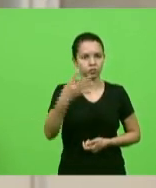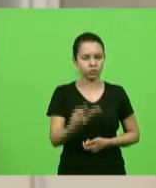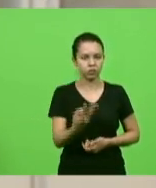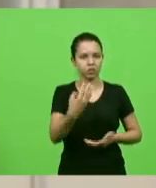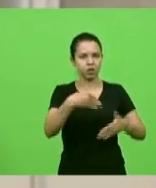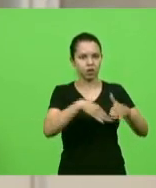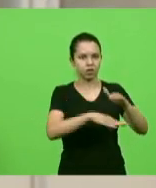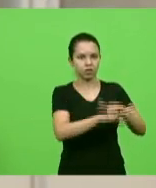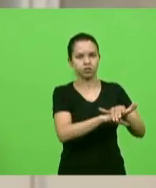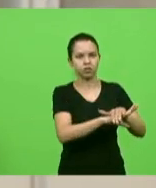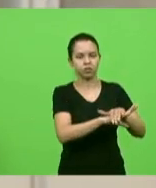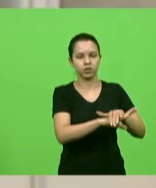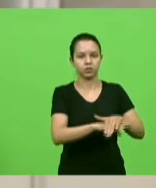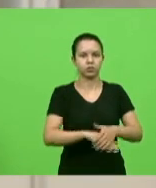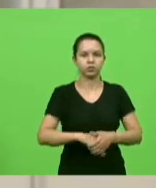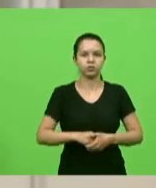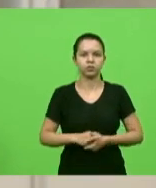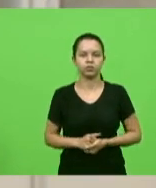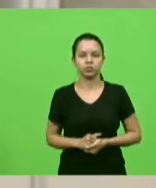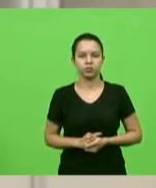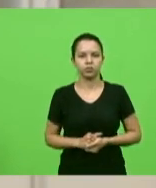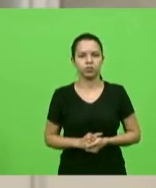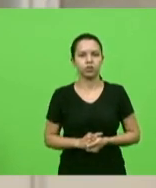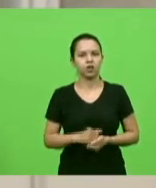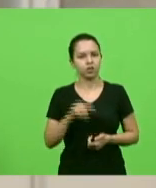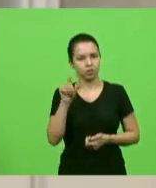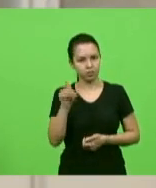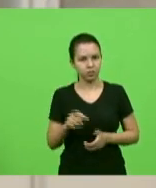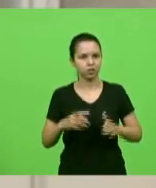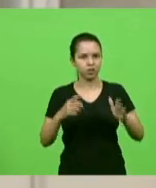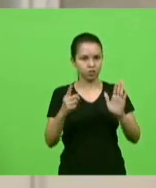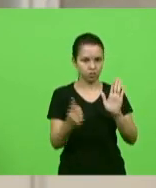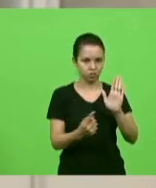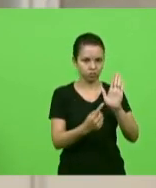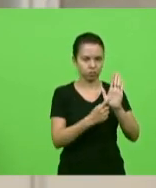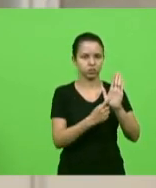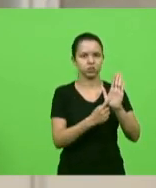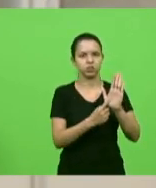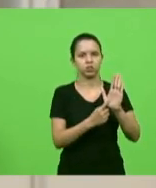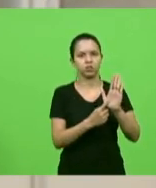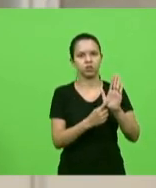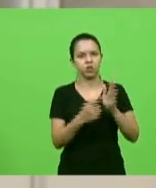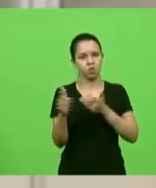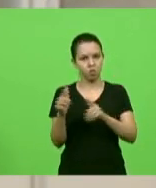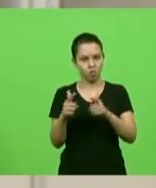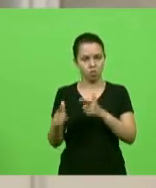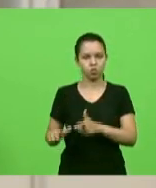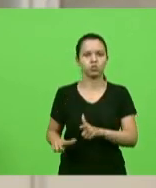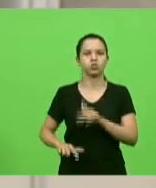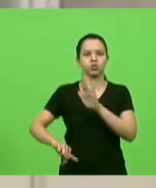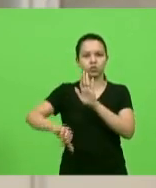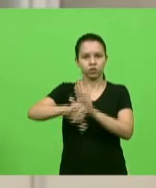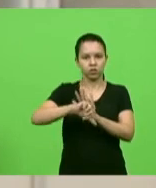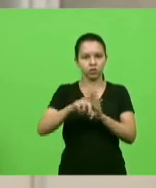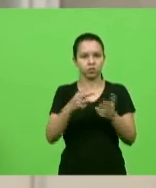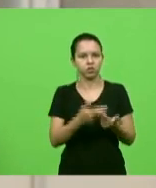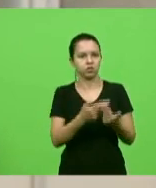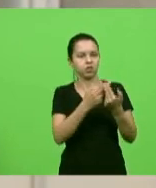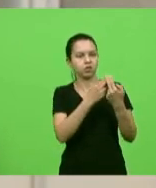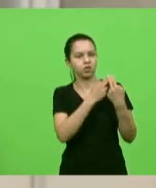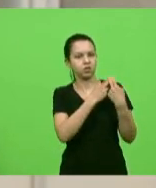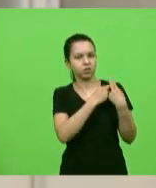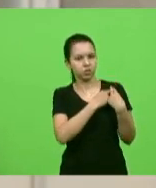arquivamento da peça acusatória no tocante aos demais crimes de